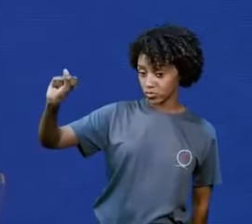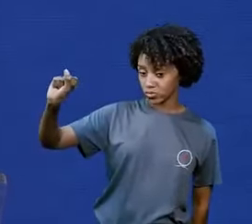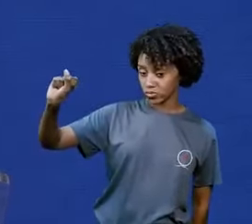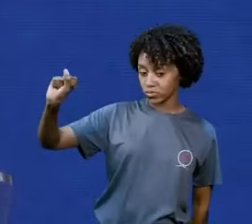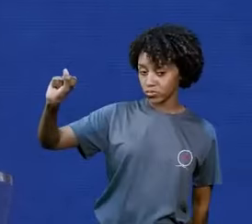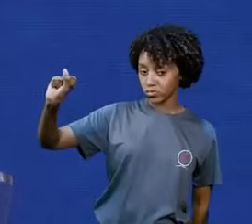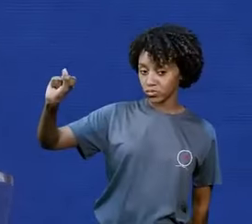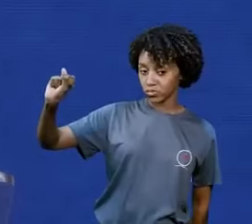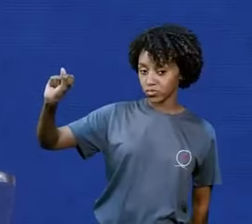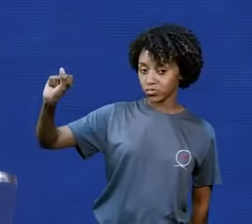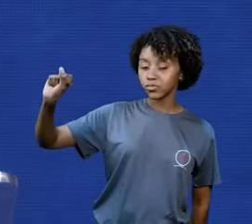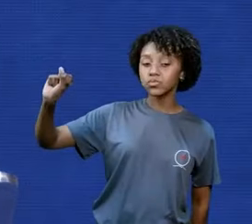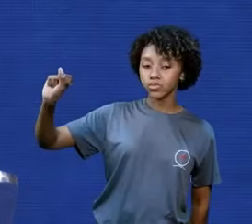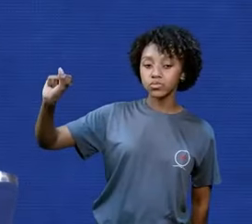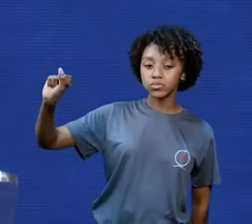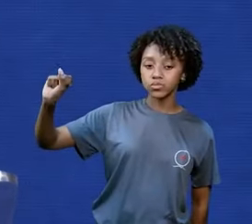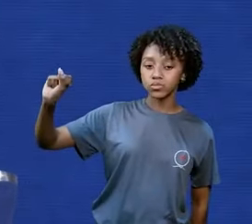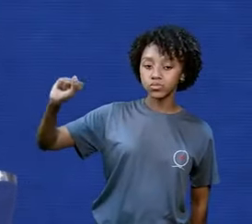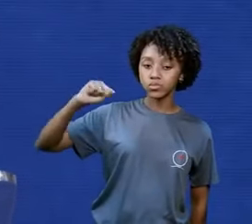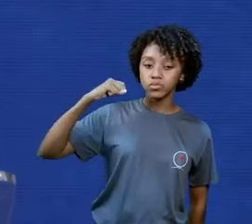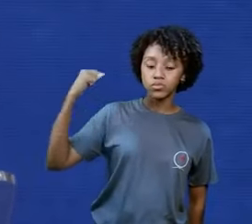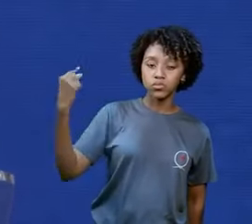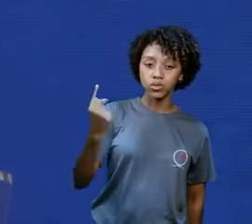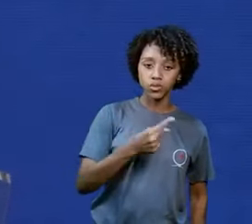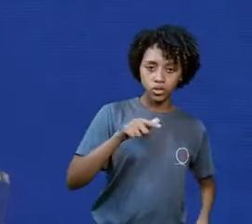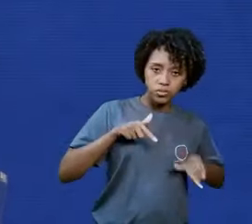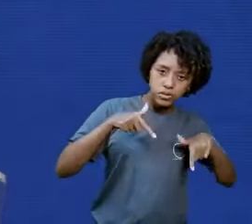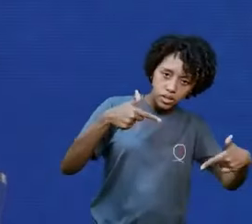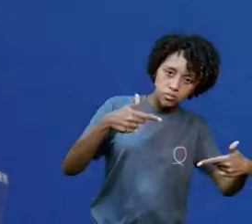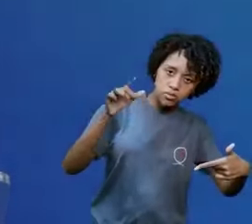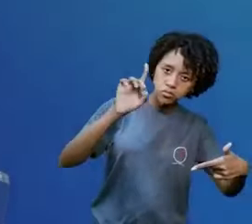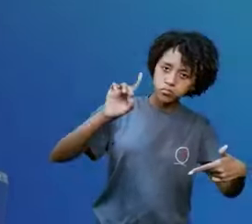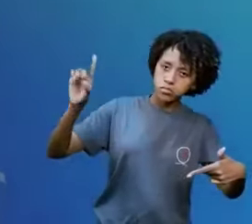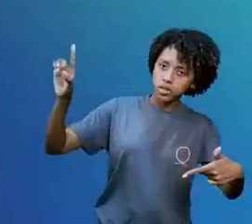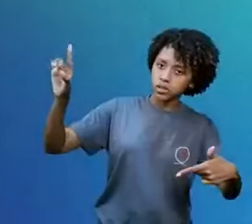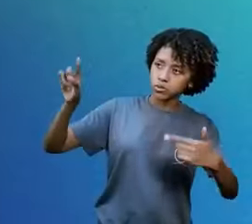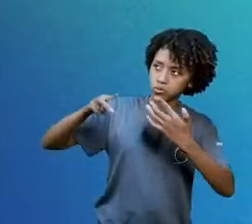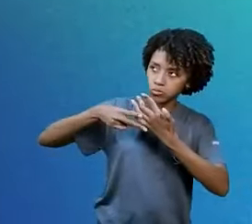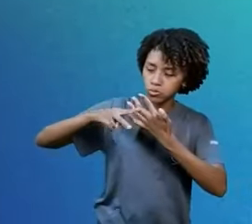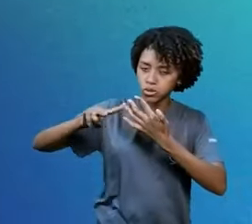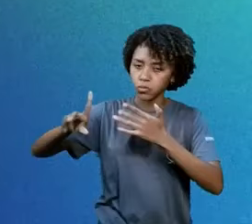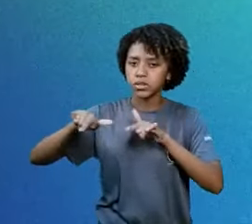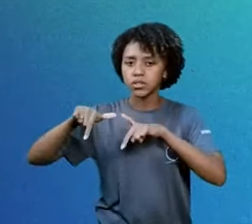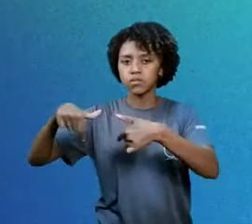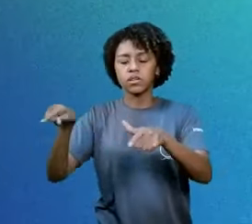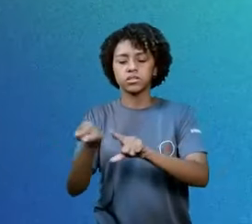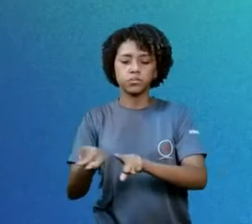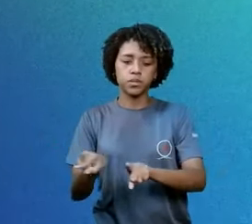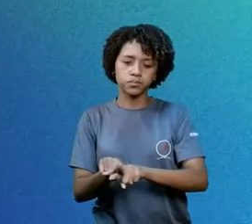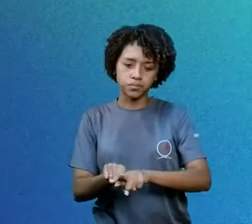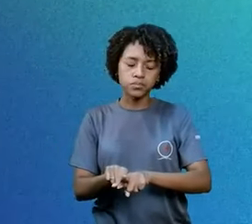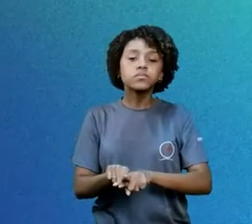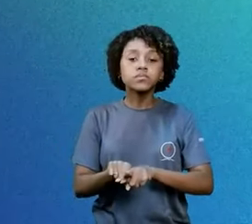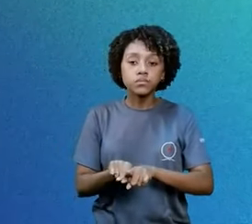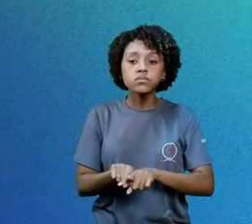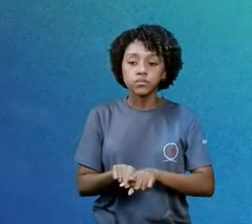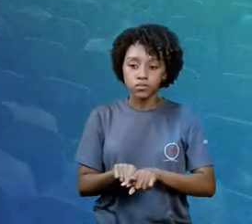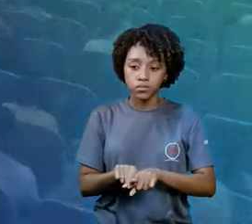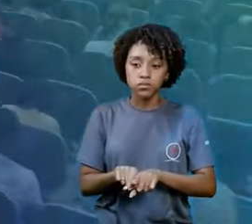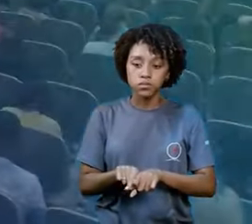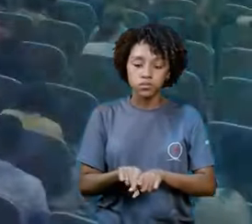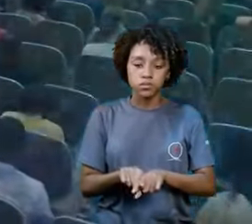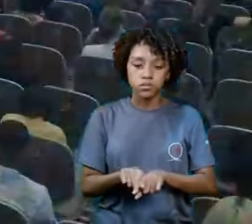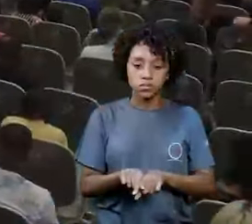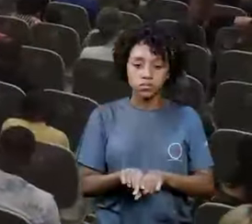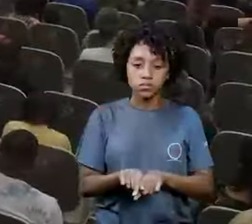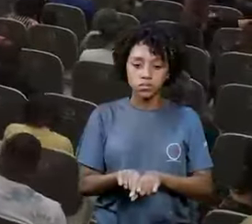reage às nossas atitudes escuta o que eu vou dizer para você Deus